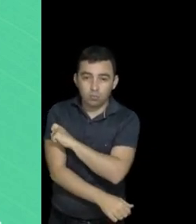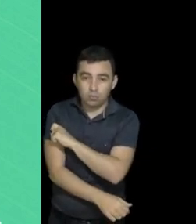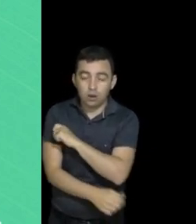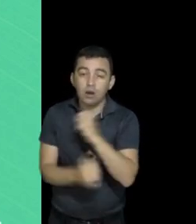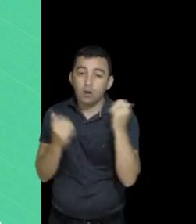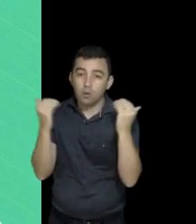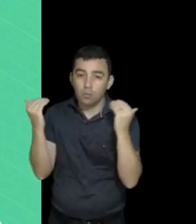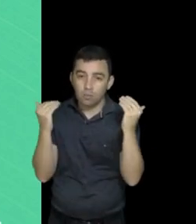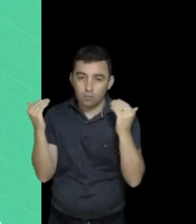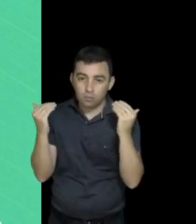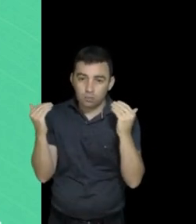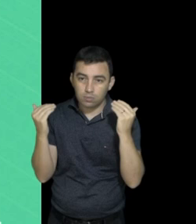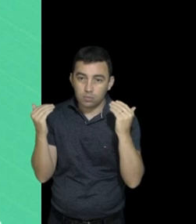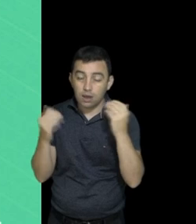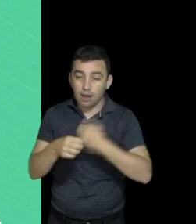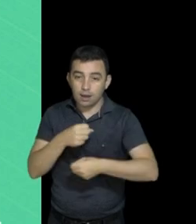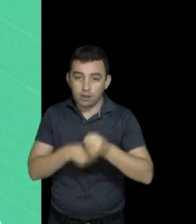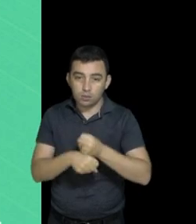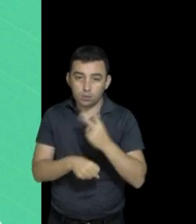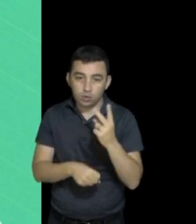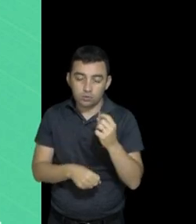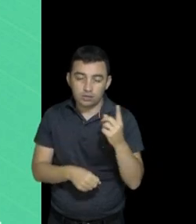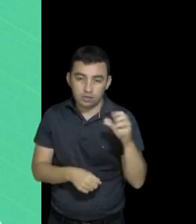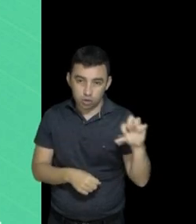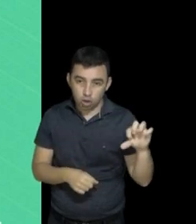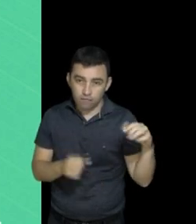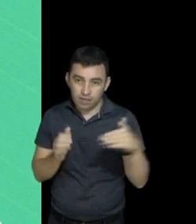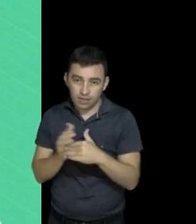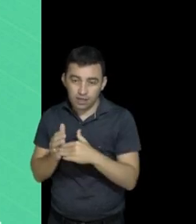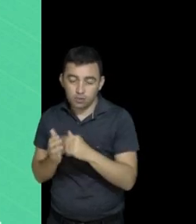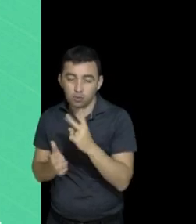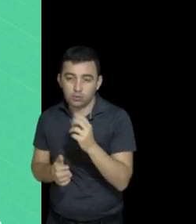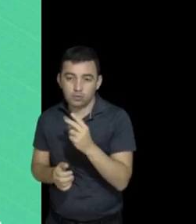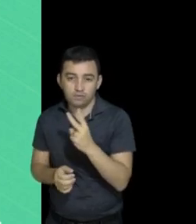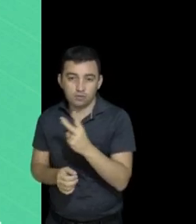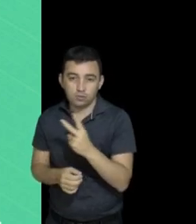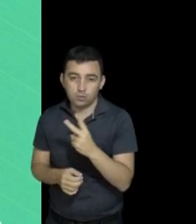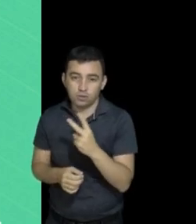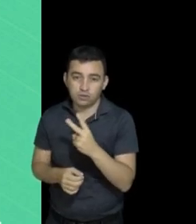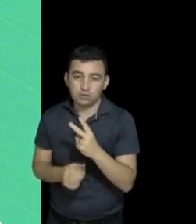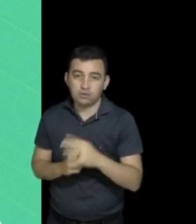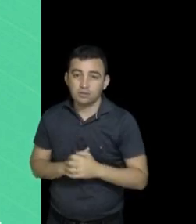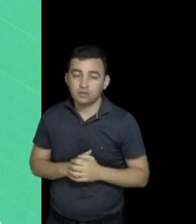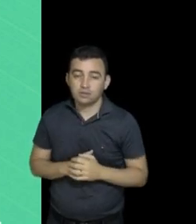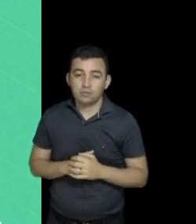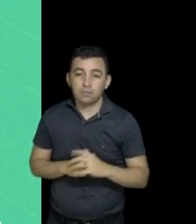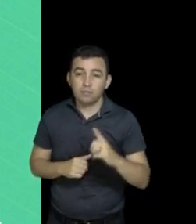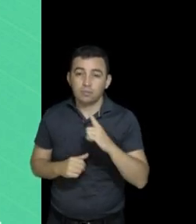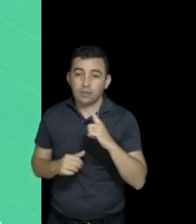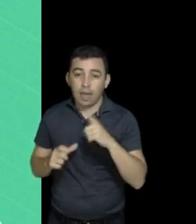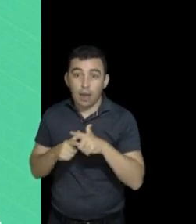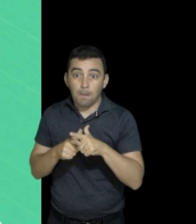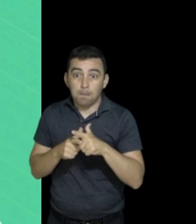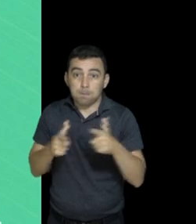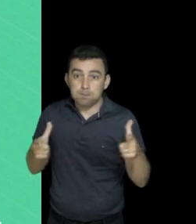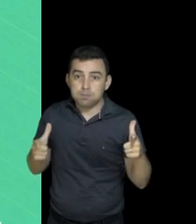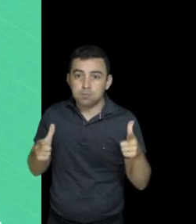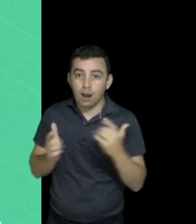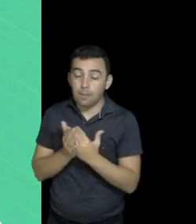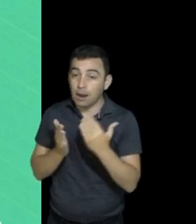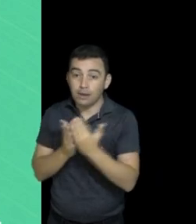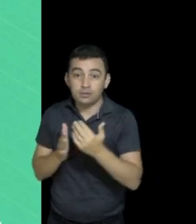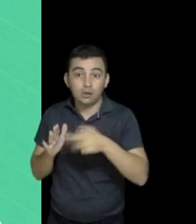comparação ao ano de 2019 o ano de 2022 nós temos uma ampliação de alunos